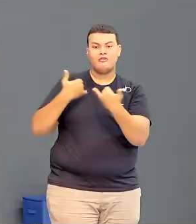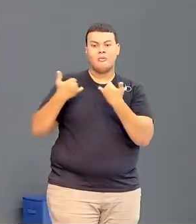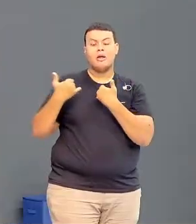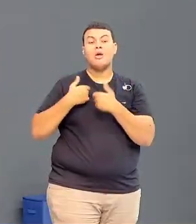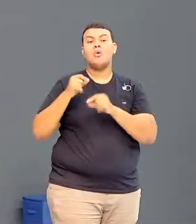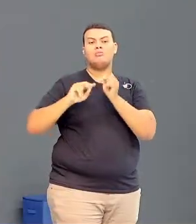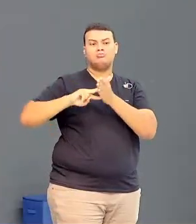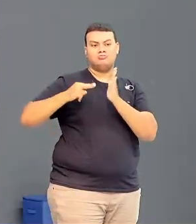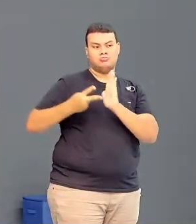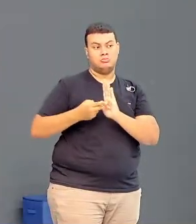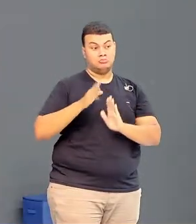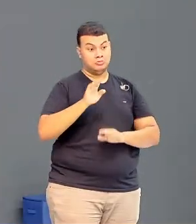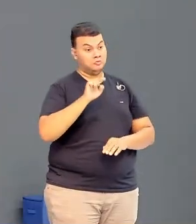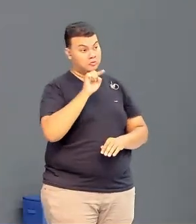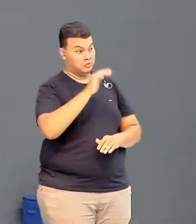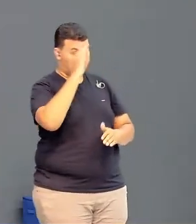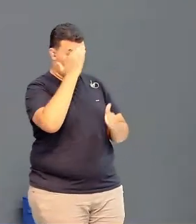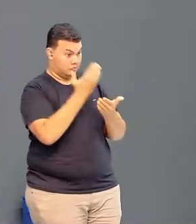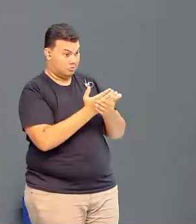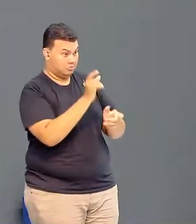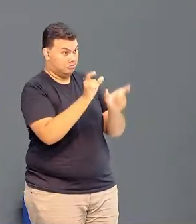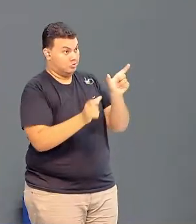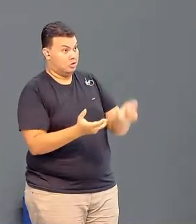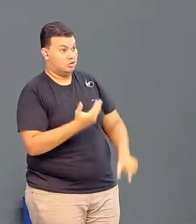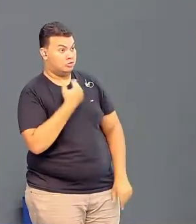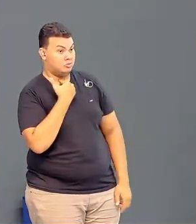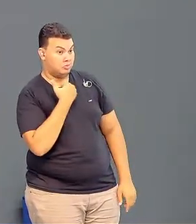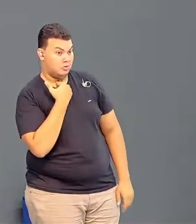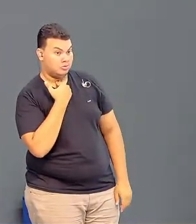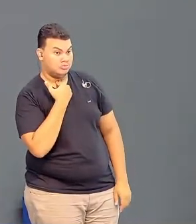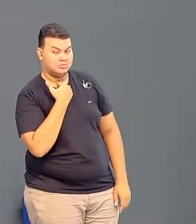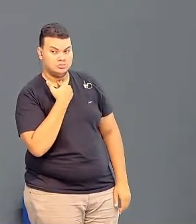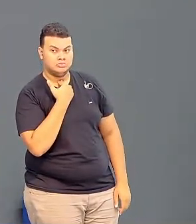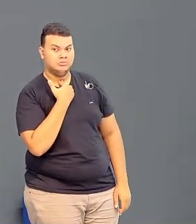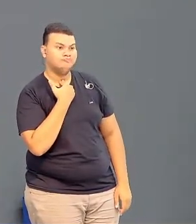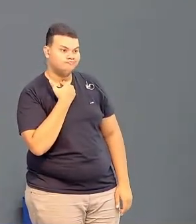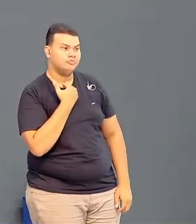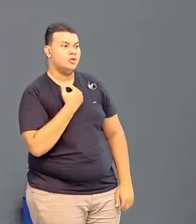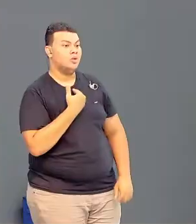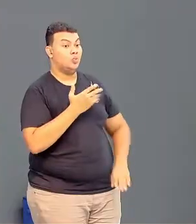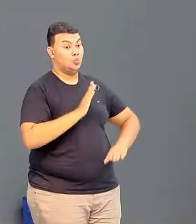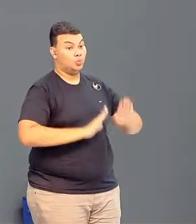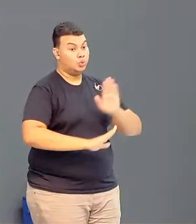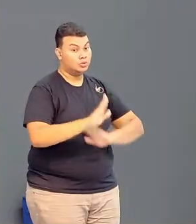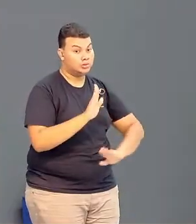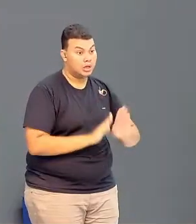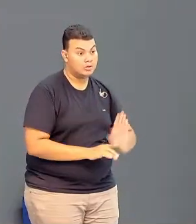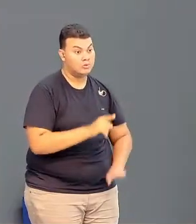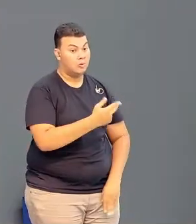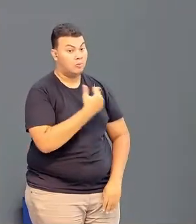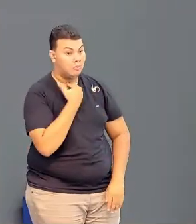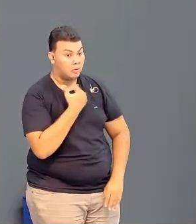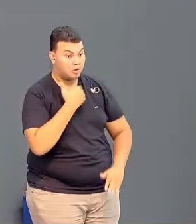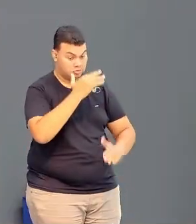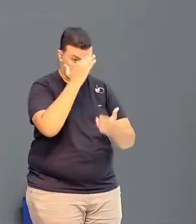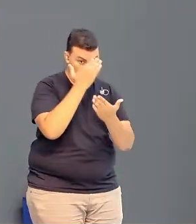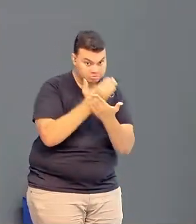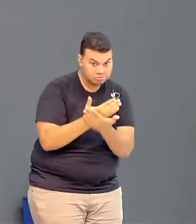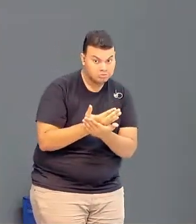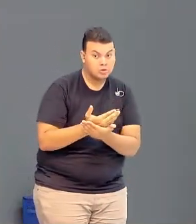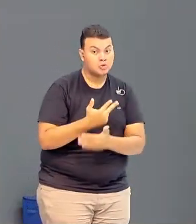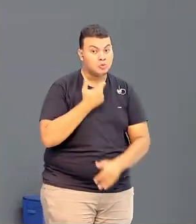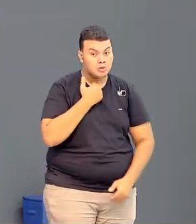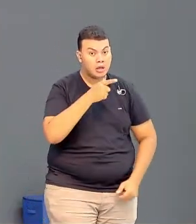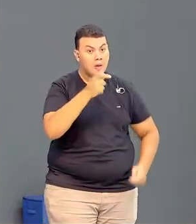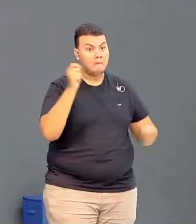é: você não pode confiar muito nas pessoas. Cuidado, tá? Confiar demais é complicado, você